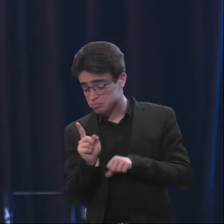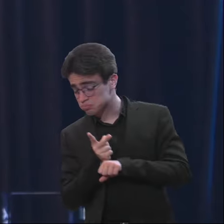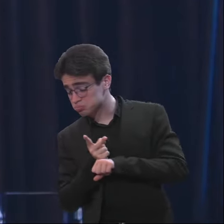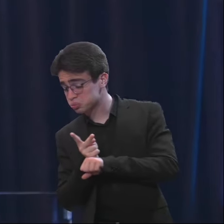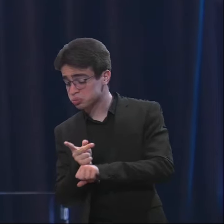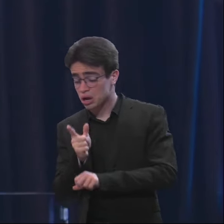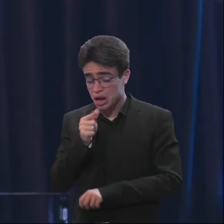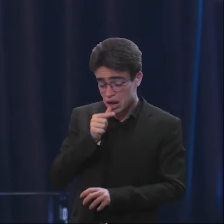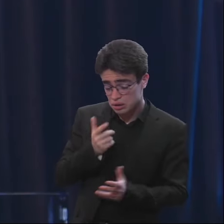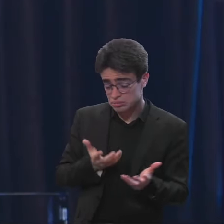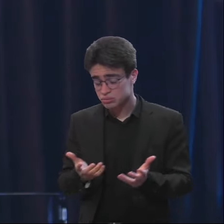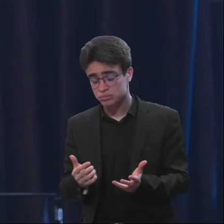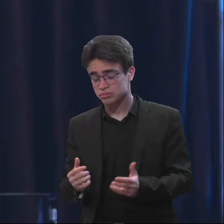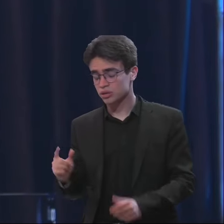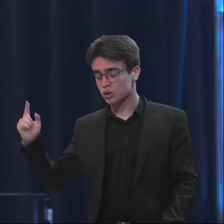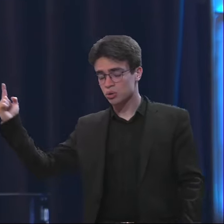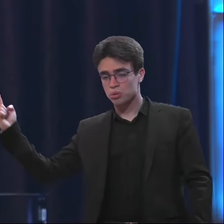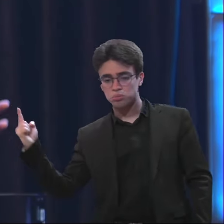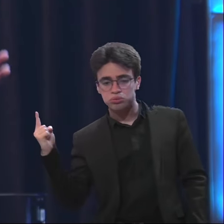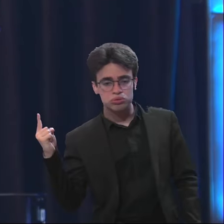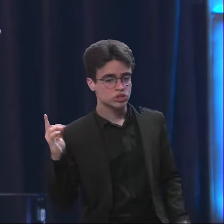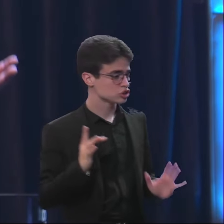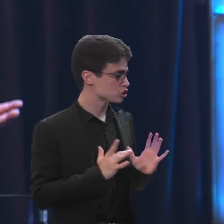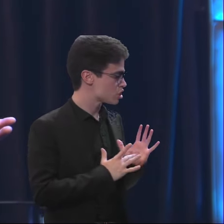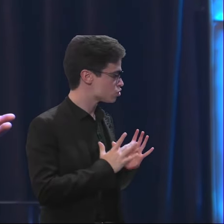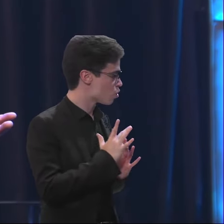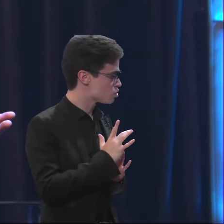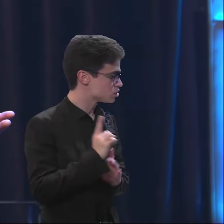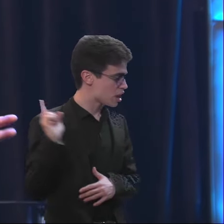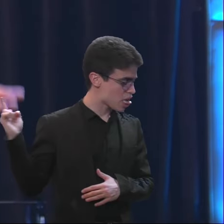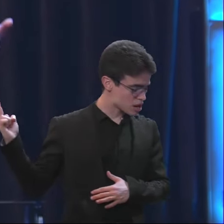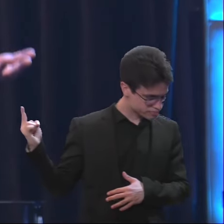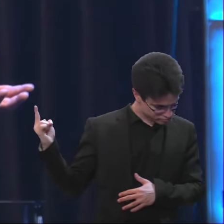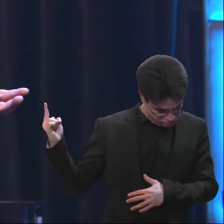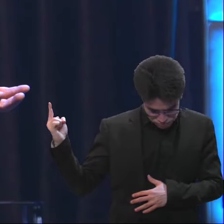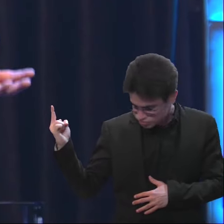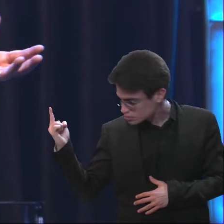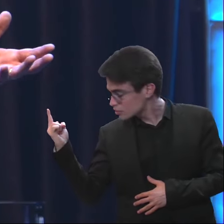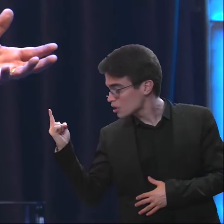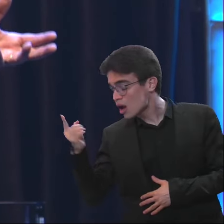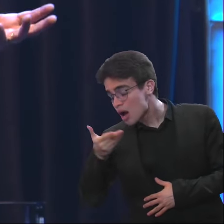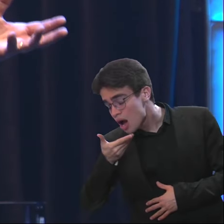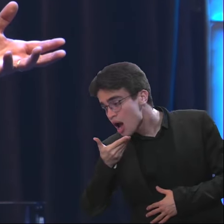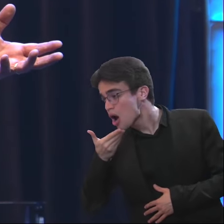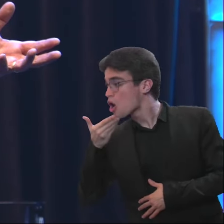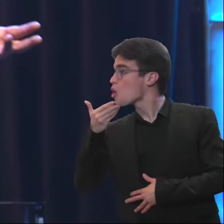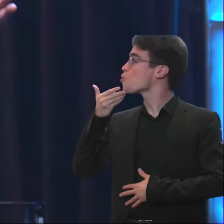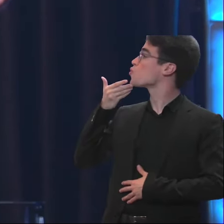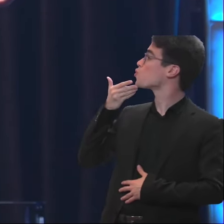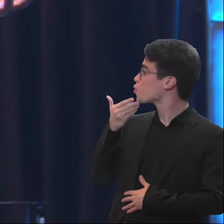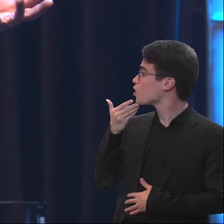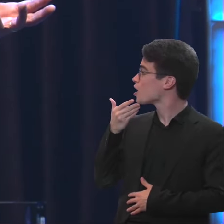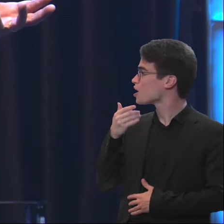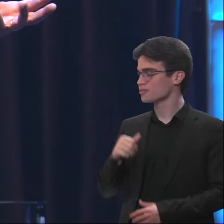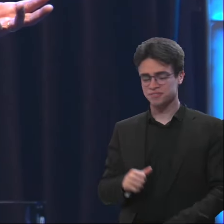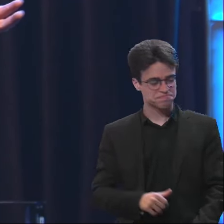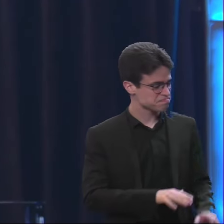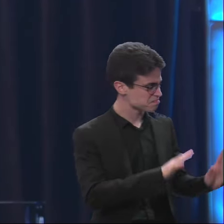então Jesus aparece e ela eleva os seus olhos. E ouve ele dizer: aquele que beber da água que eu lhe